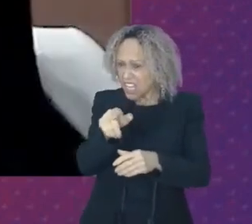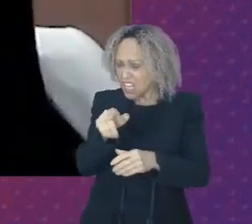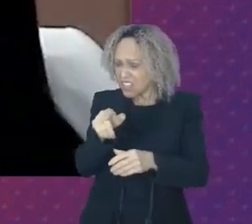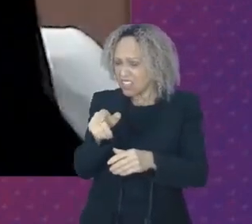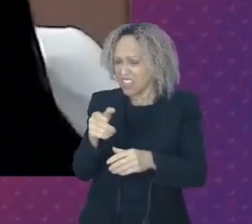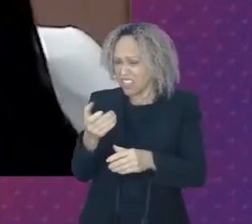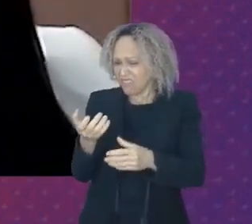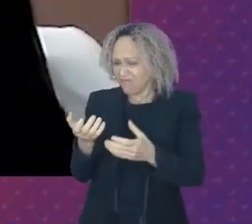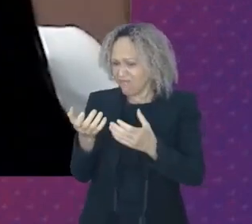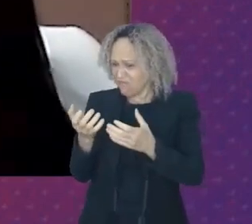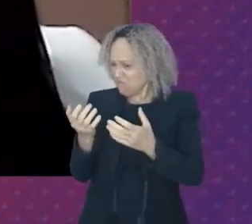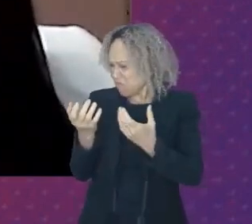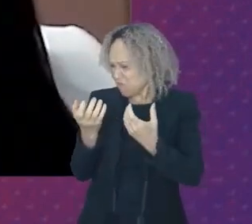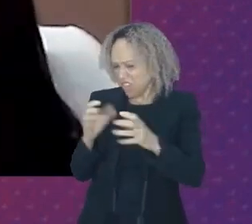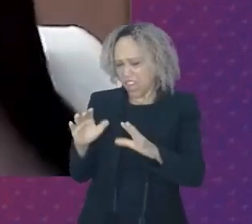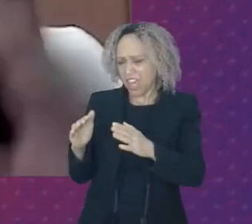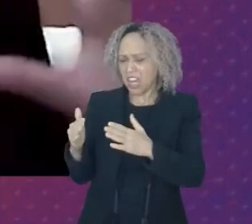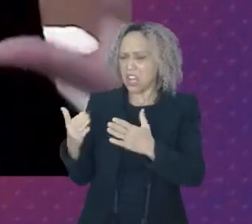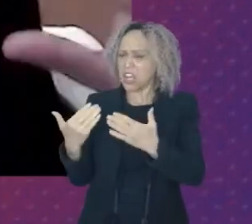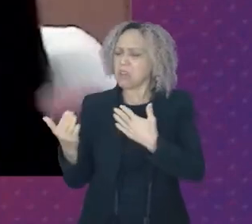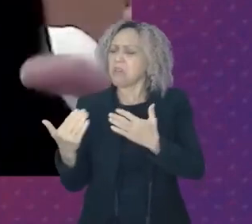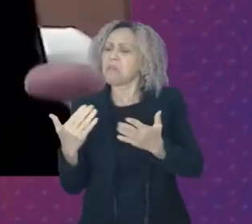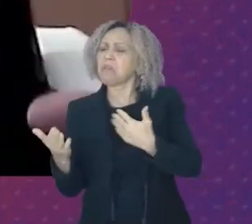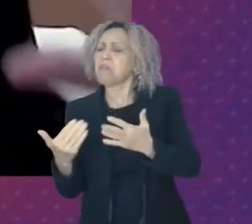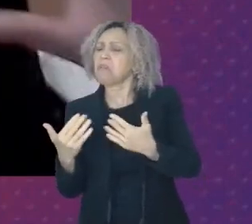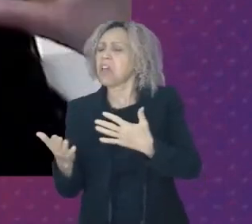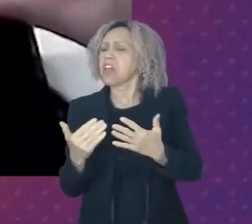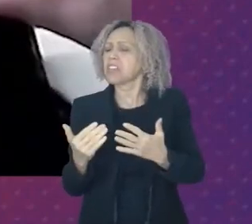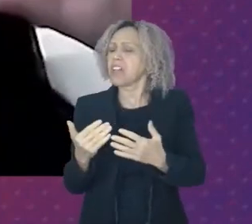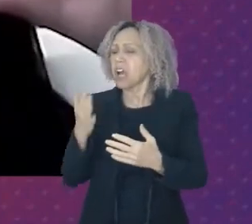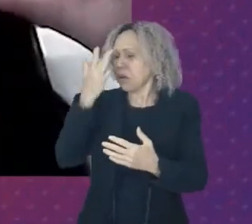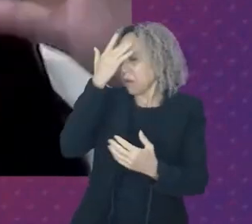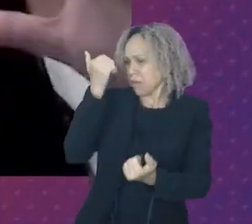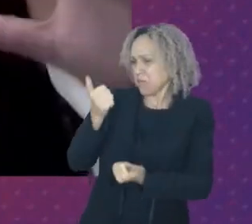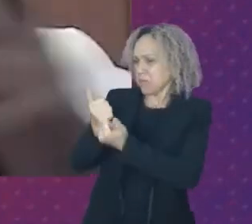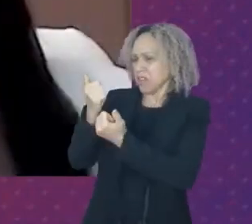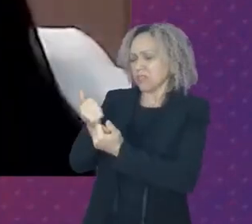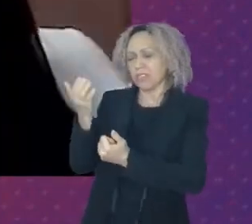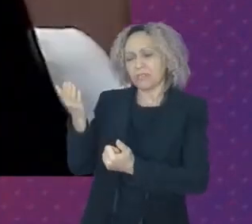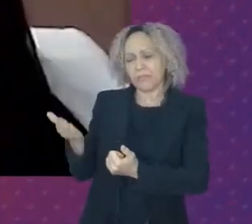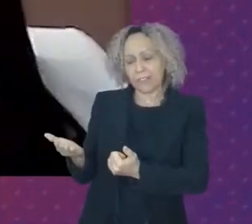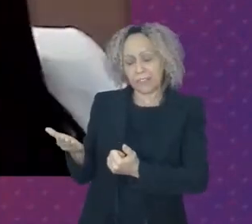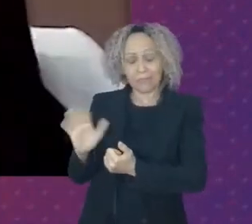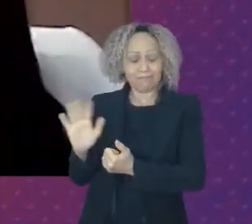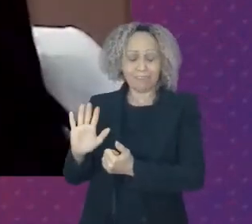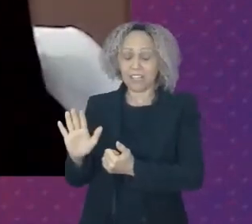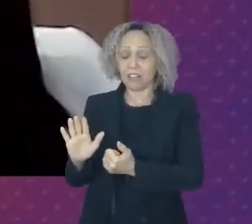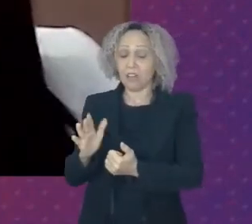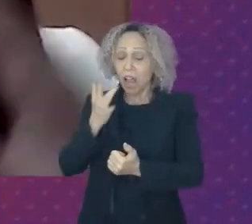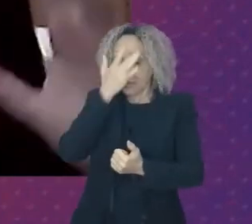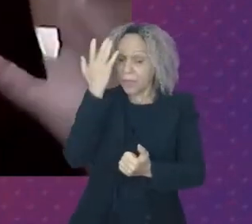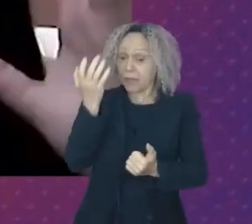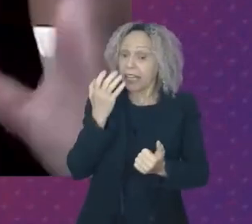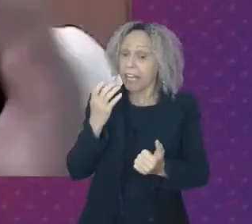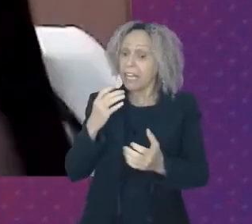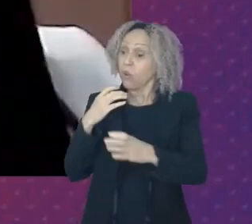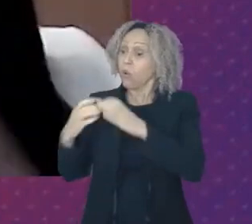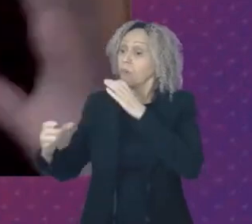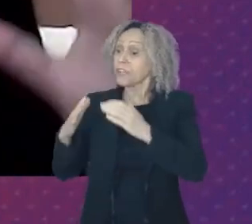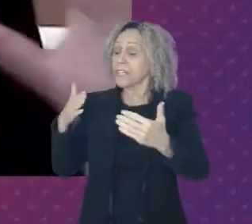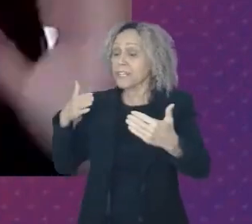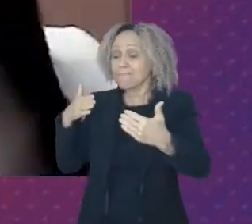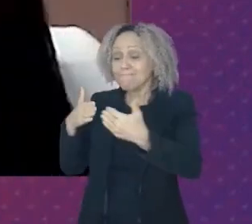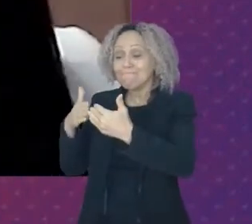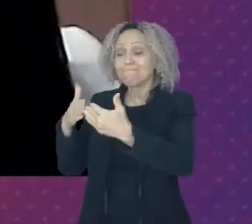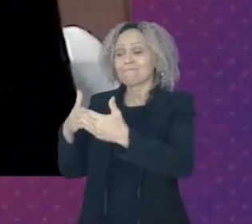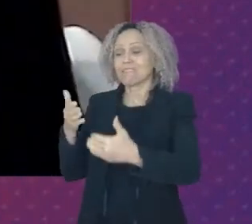velhas fórmulas de antigamente, onde, lembra que faziam aquele santinho virtual, dizendo que...